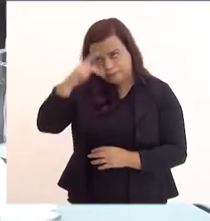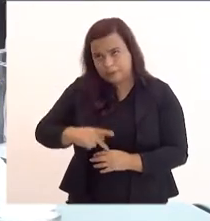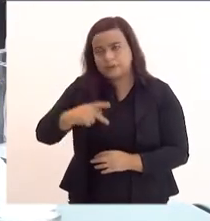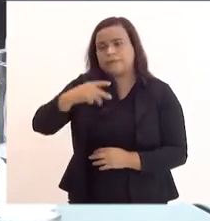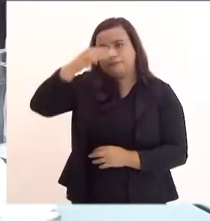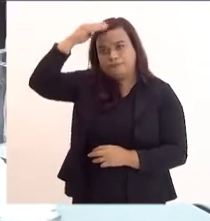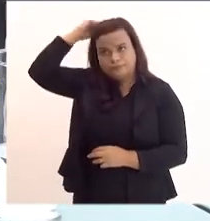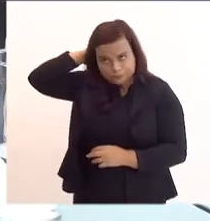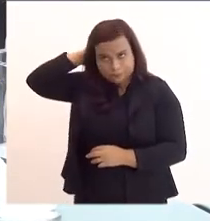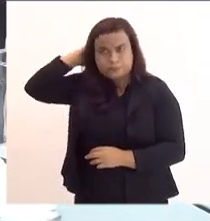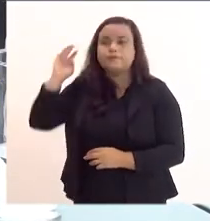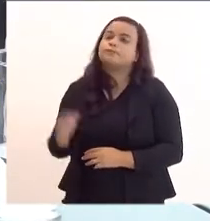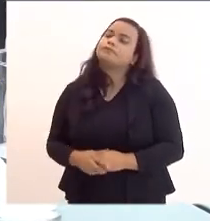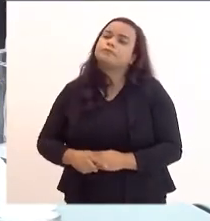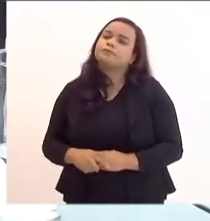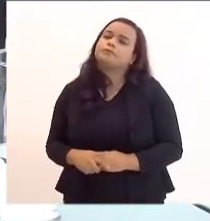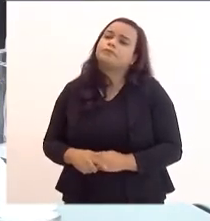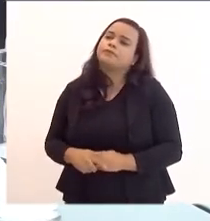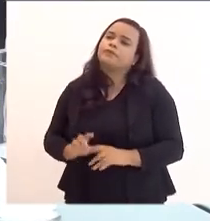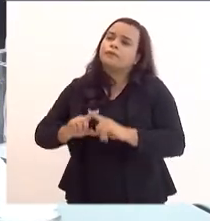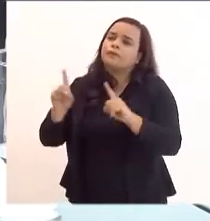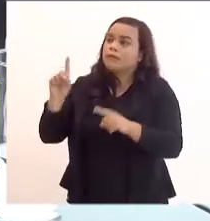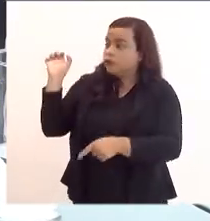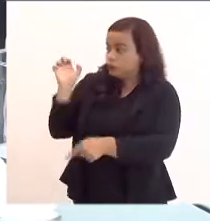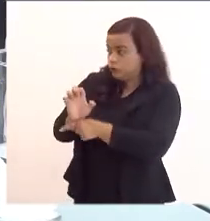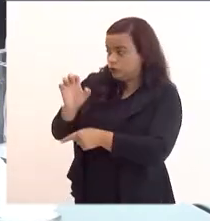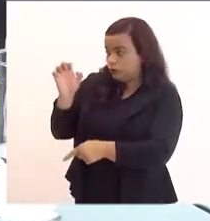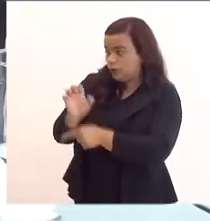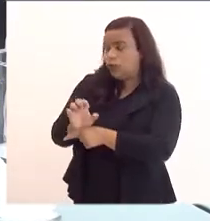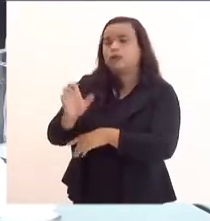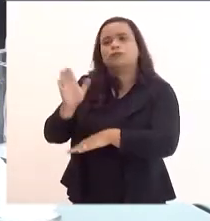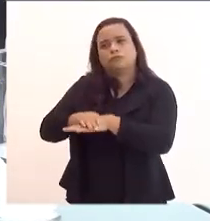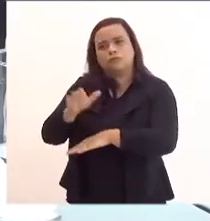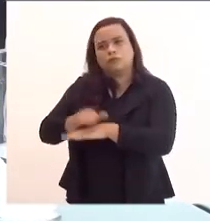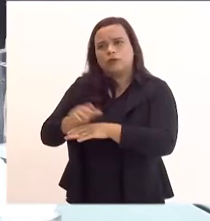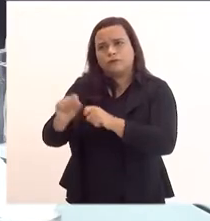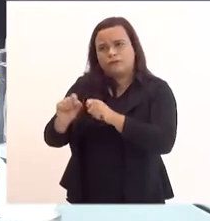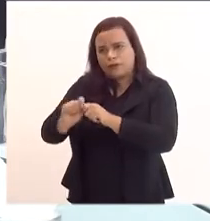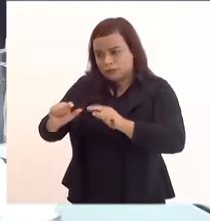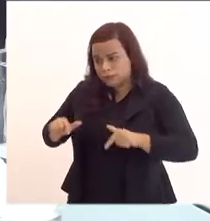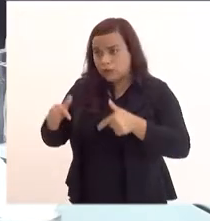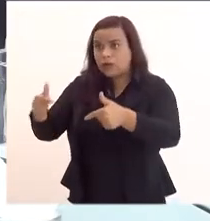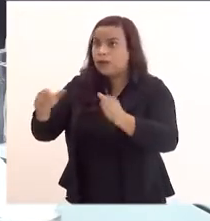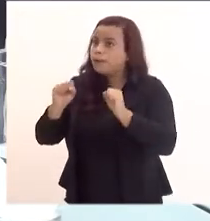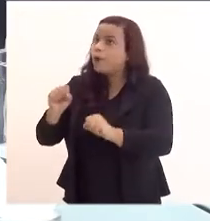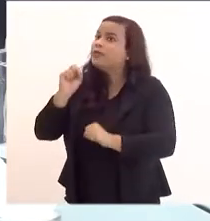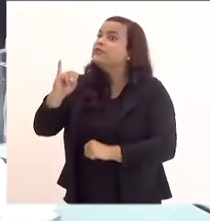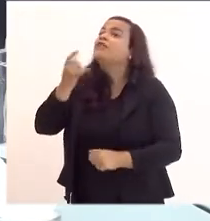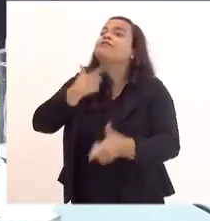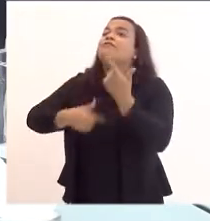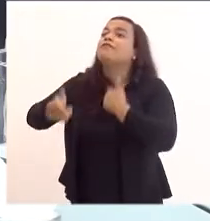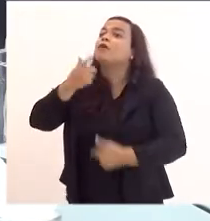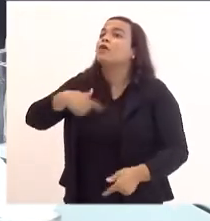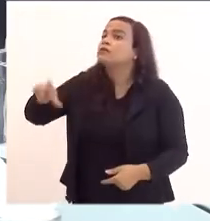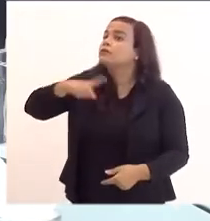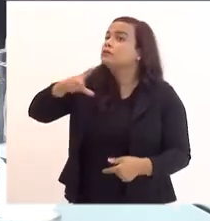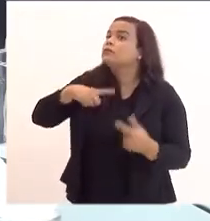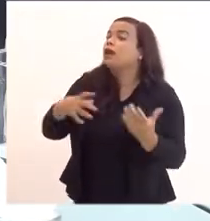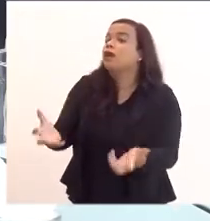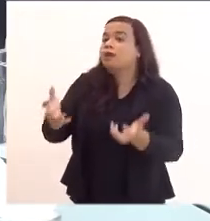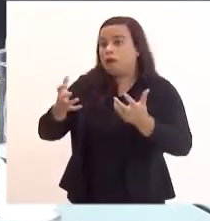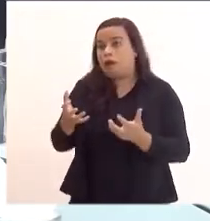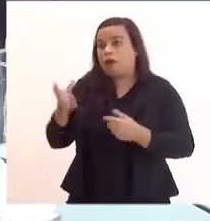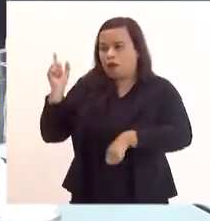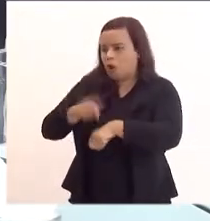presidente, o Estado pode fazer isso se assim o desejar, no momento que